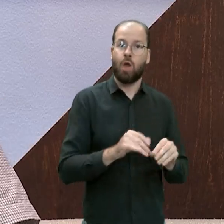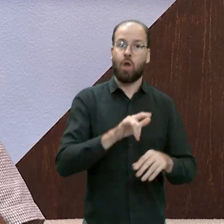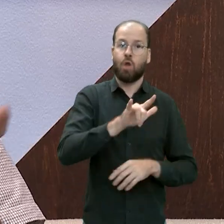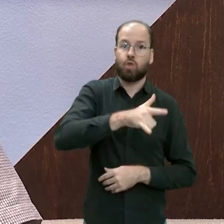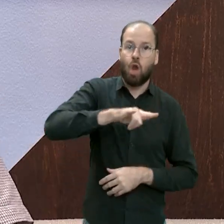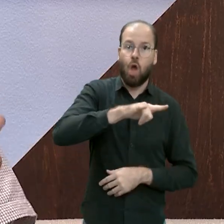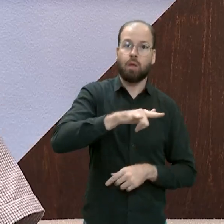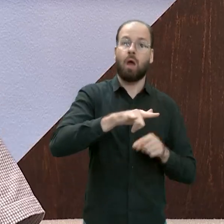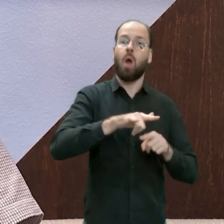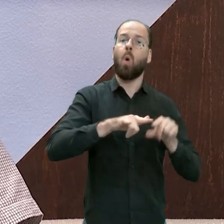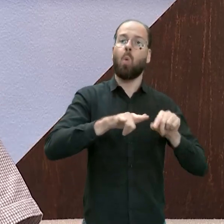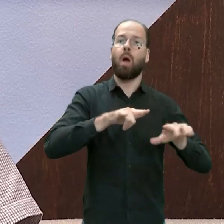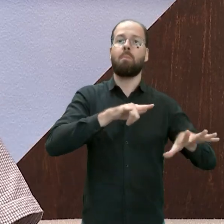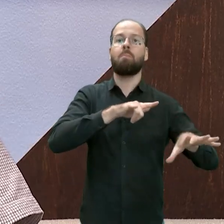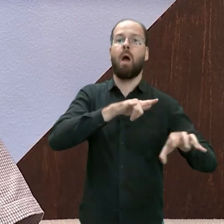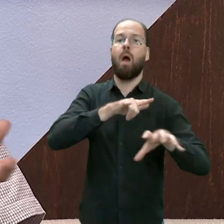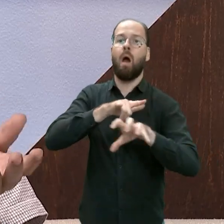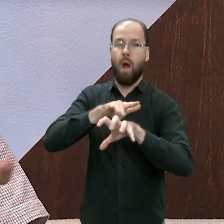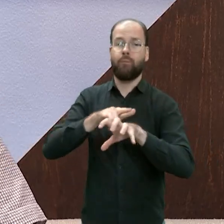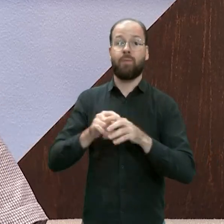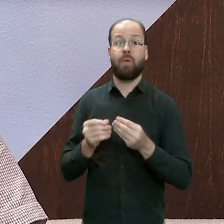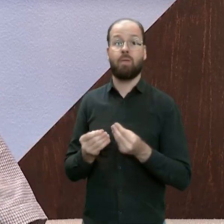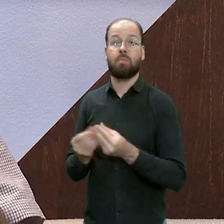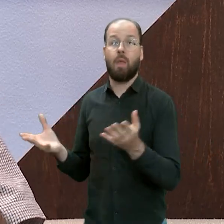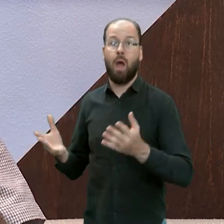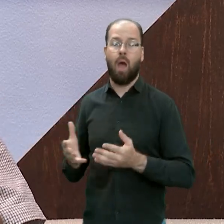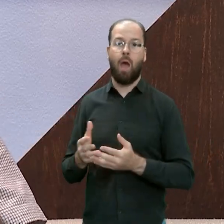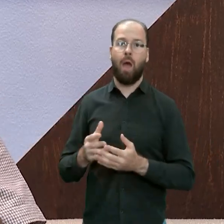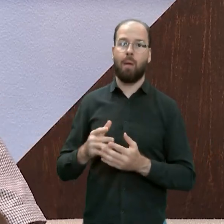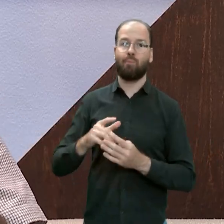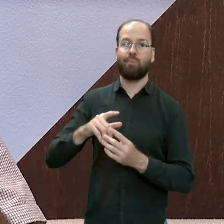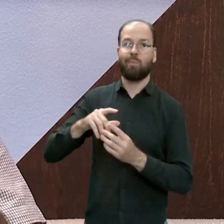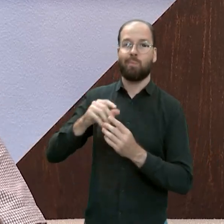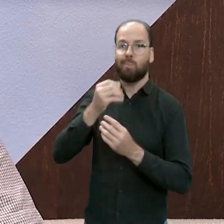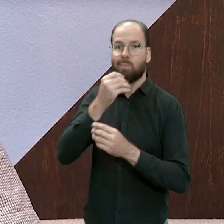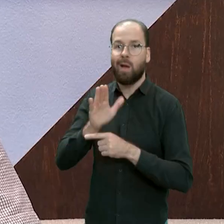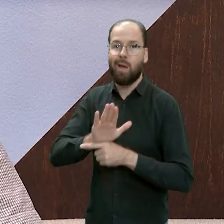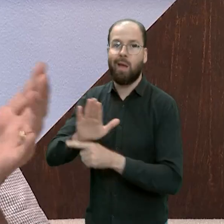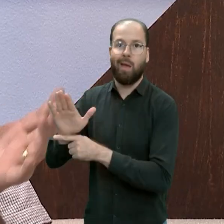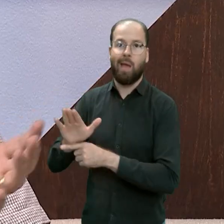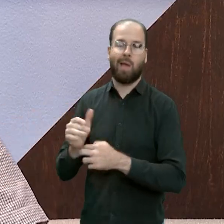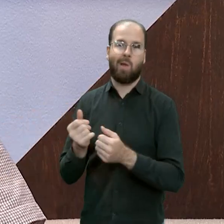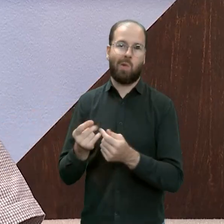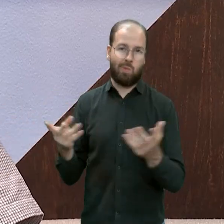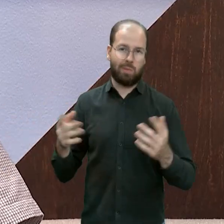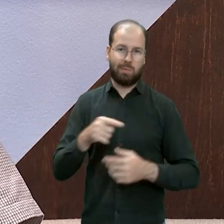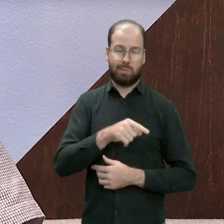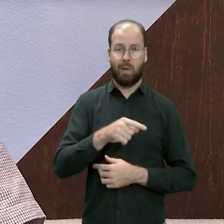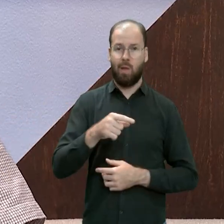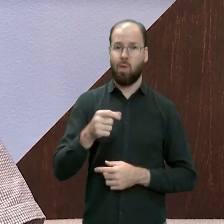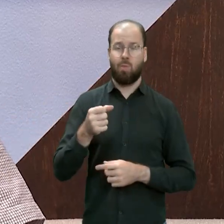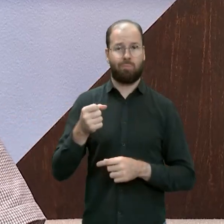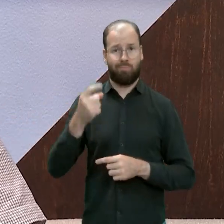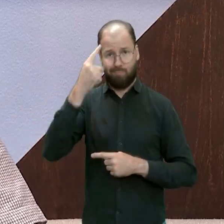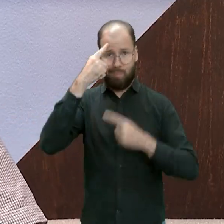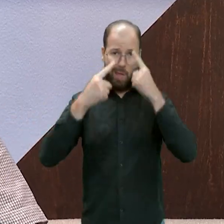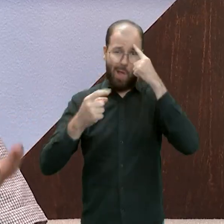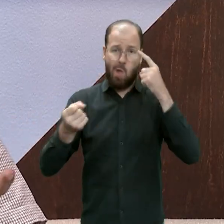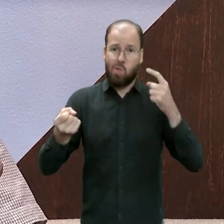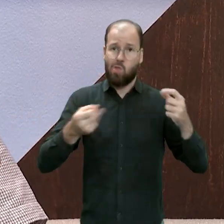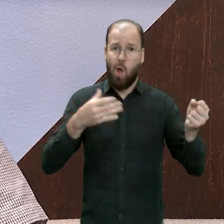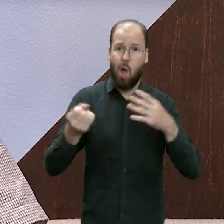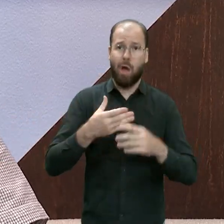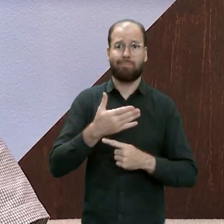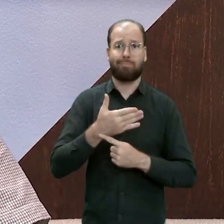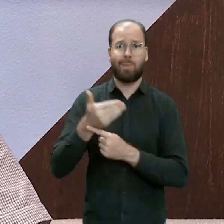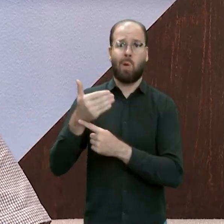vai gerar, está gerando de resultado, porque ele não sabe que aquilo é tão inovador quanto parece. Então é um